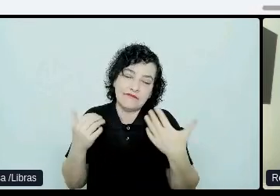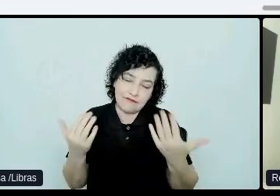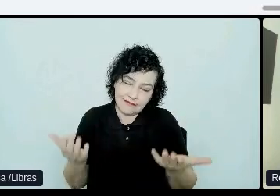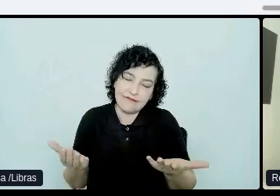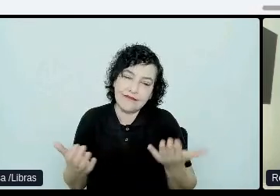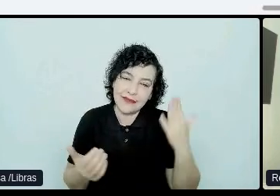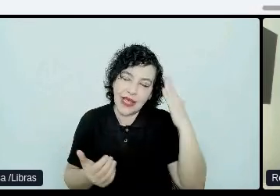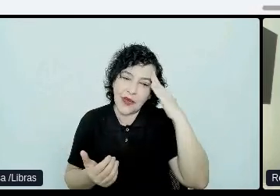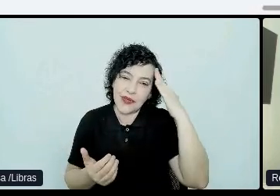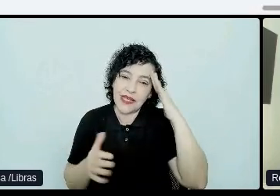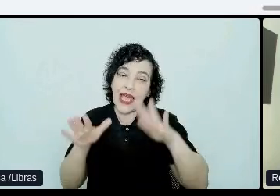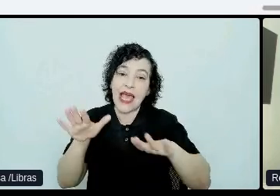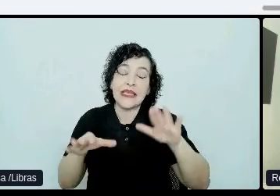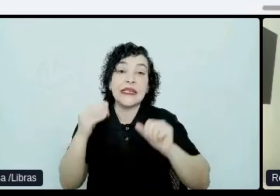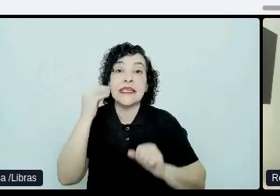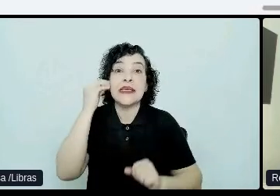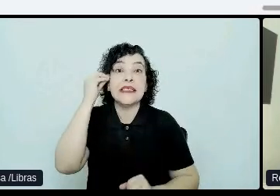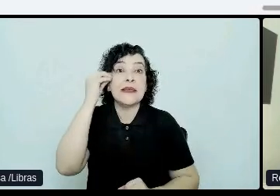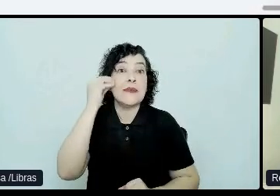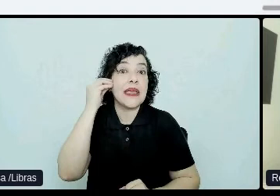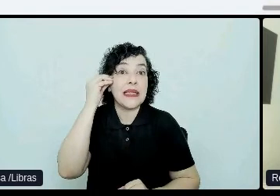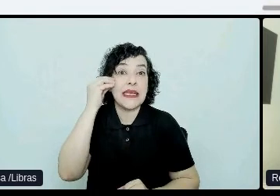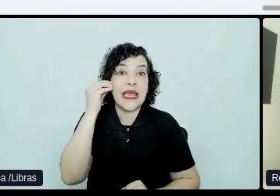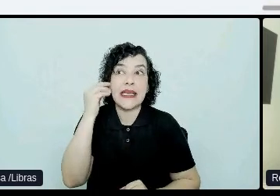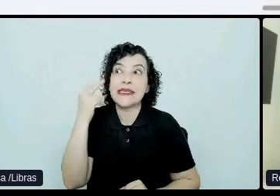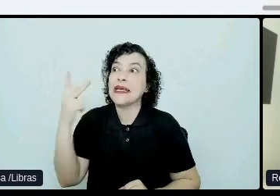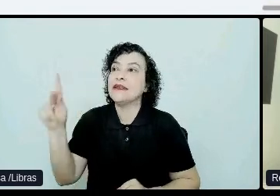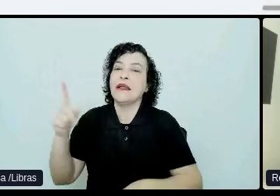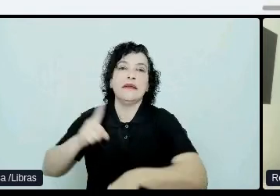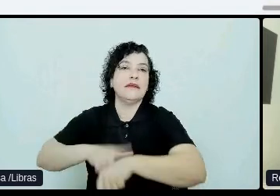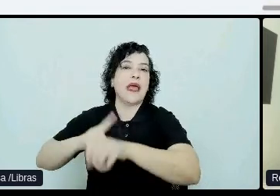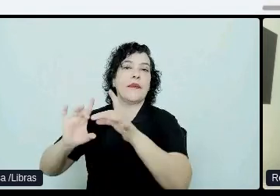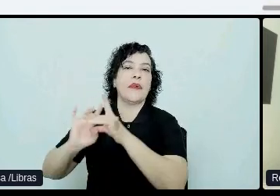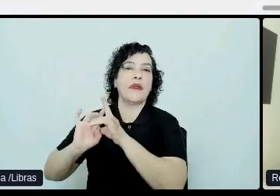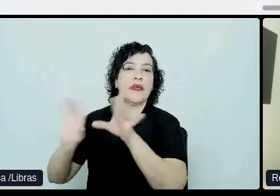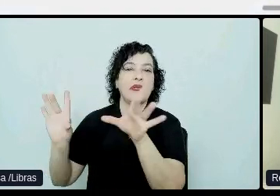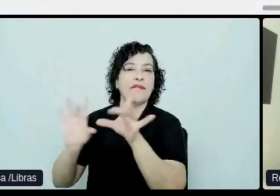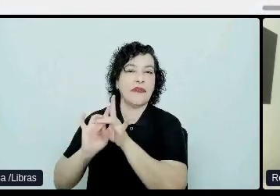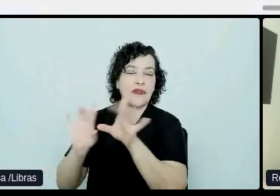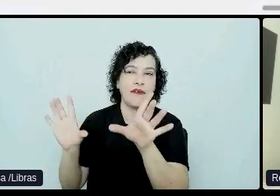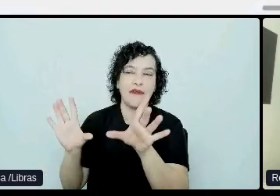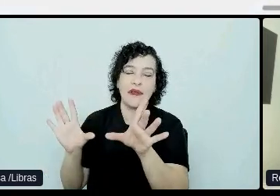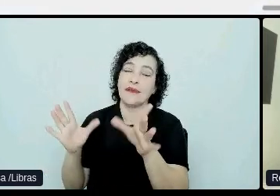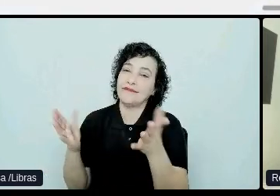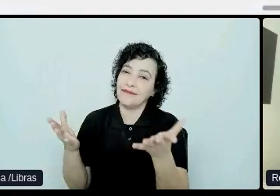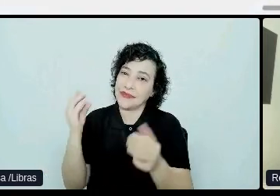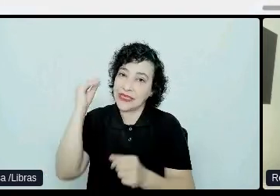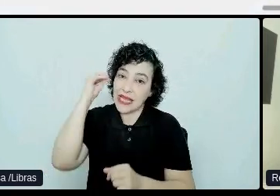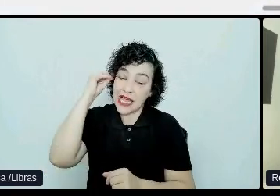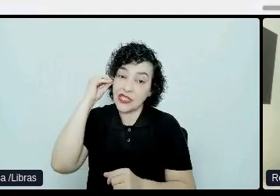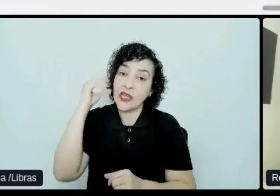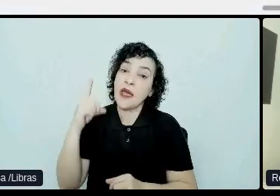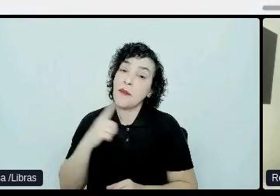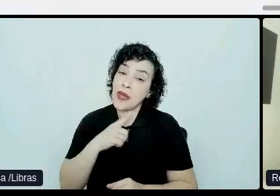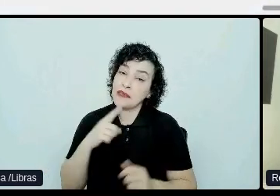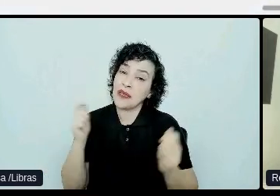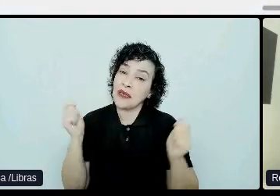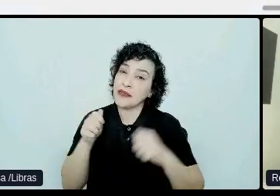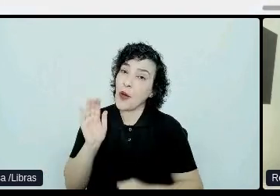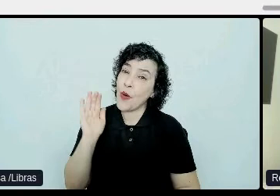uma experiência onde o usuário tem tempo ilimitado, né, para fazer sua tarefa. Mas a gente tem um atalho aqui que o cara